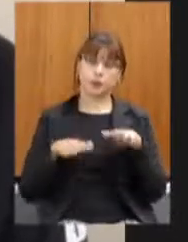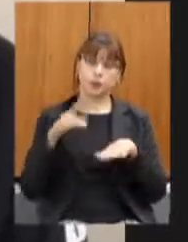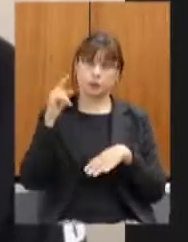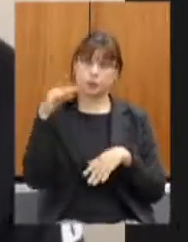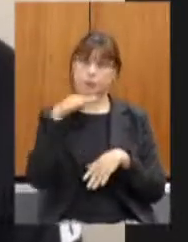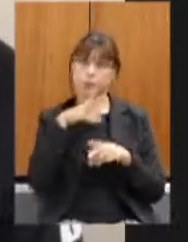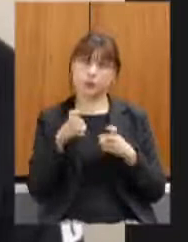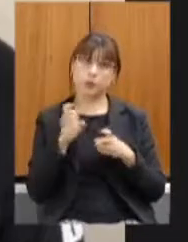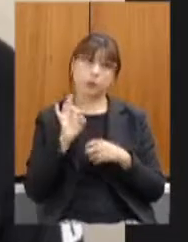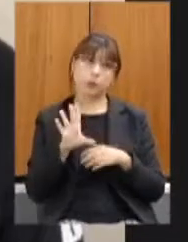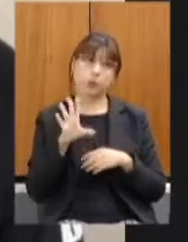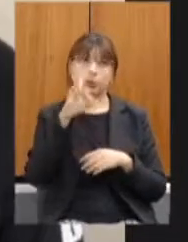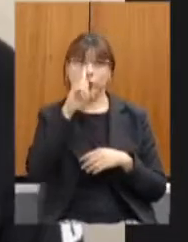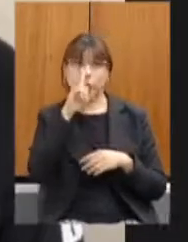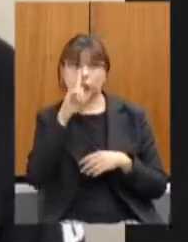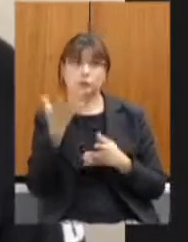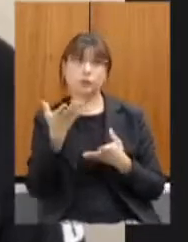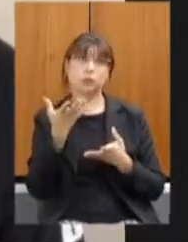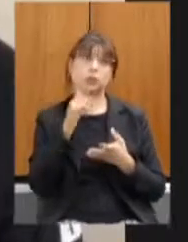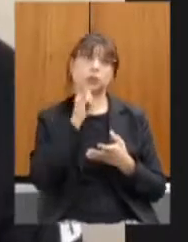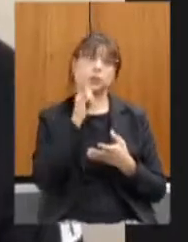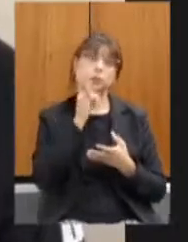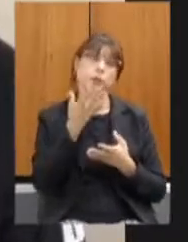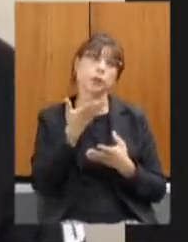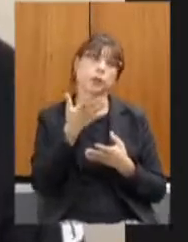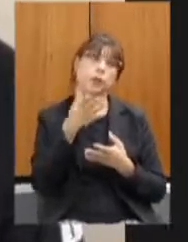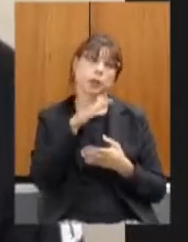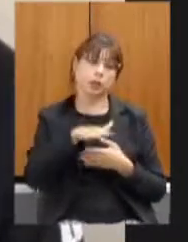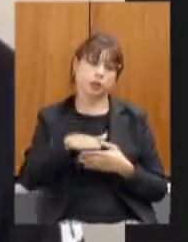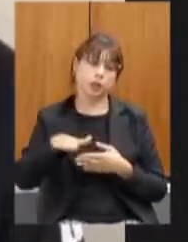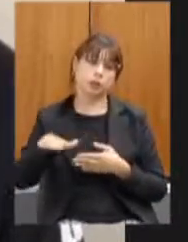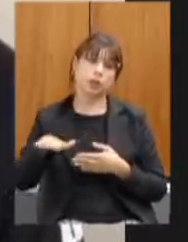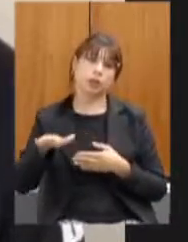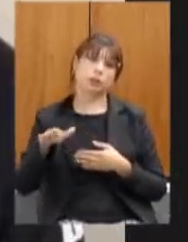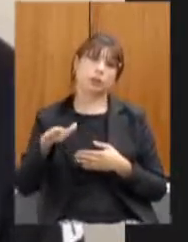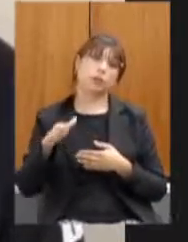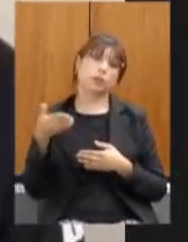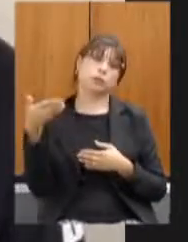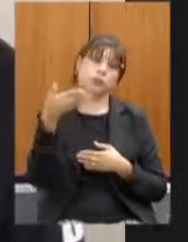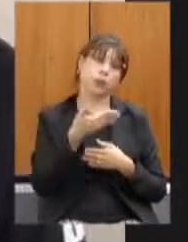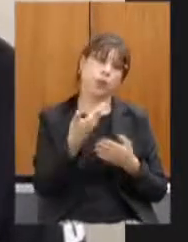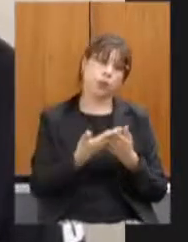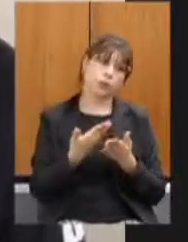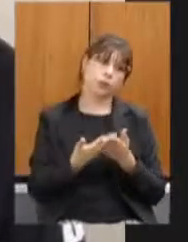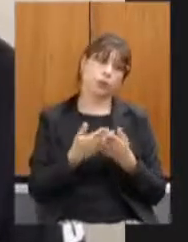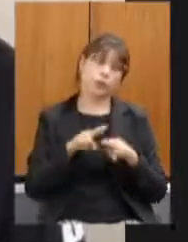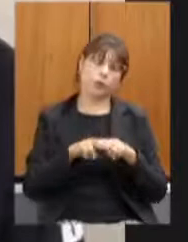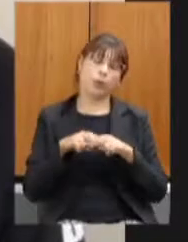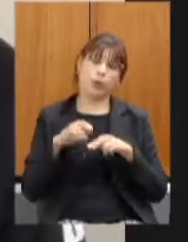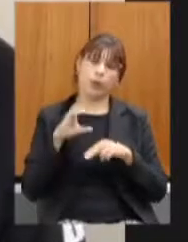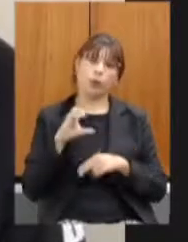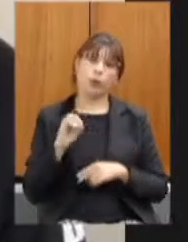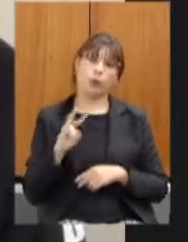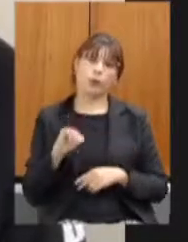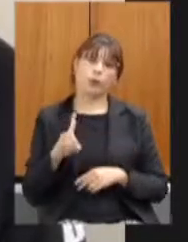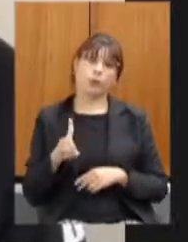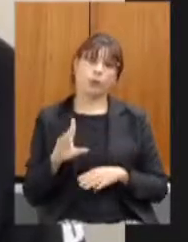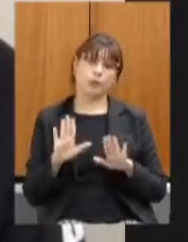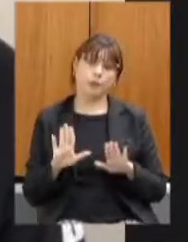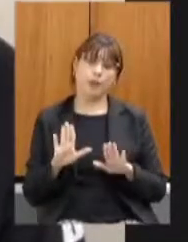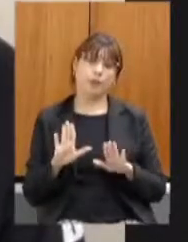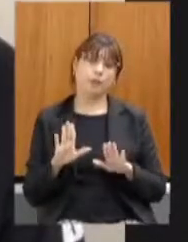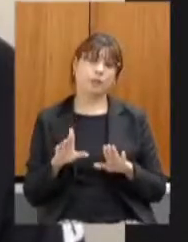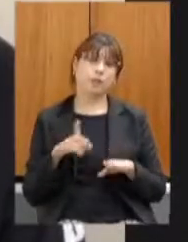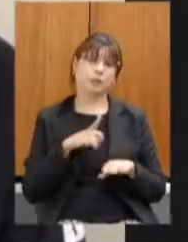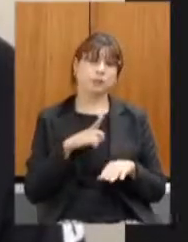do risco da da criança frequentar na escola como convite mas há uma que estão diretamente ligadas à saúde